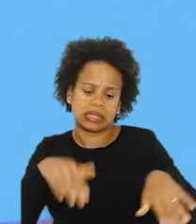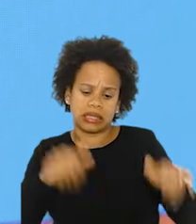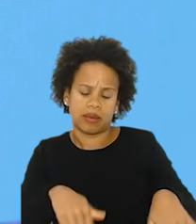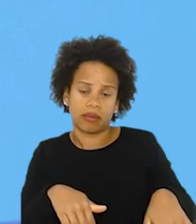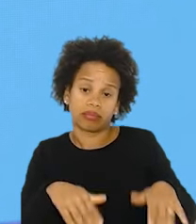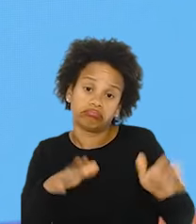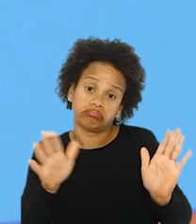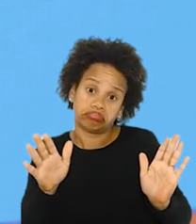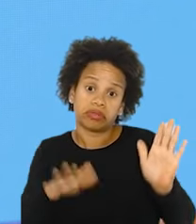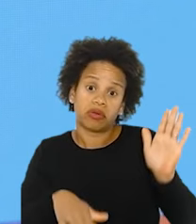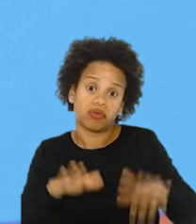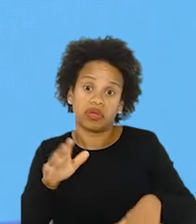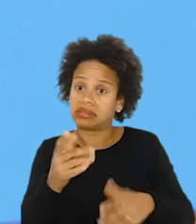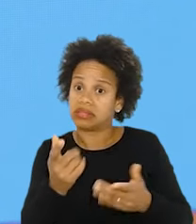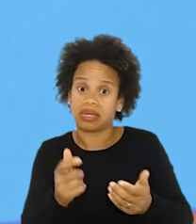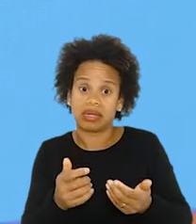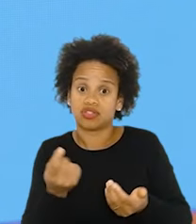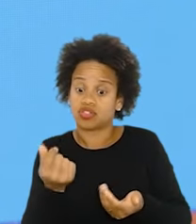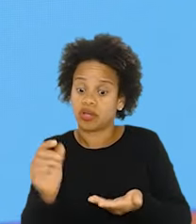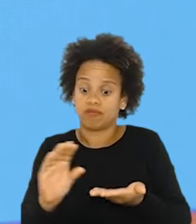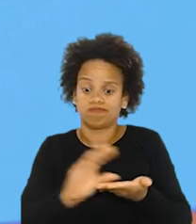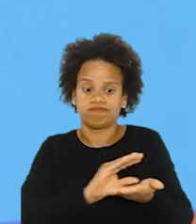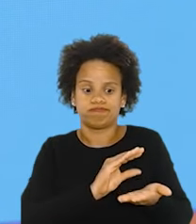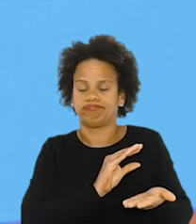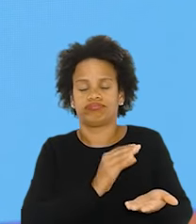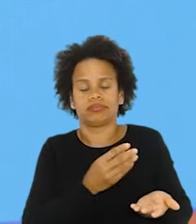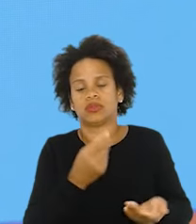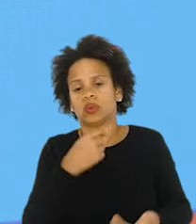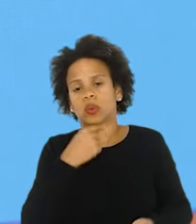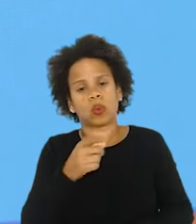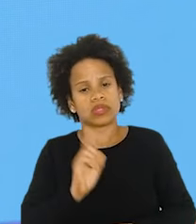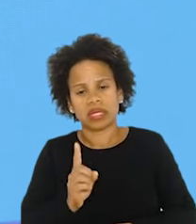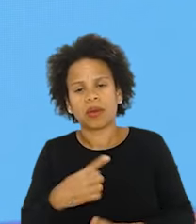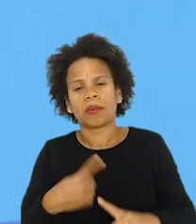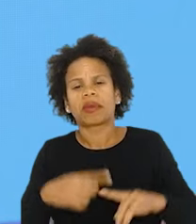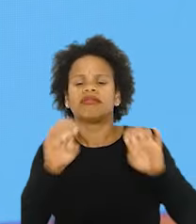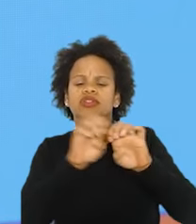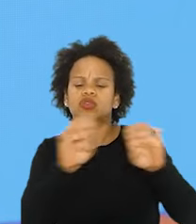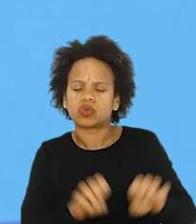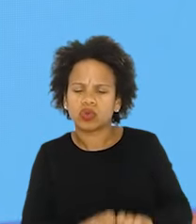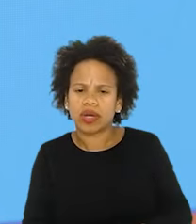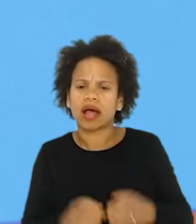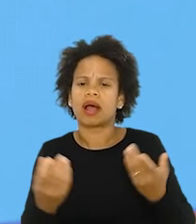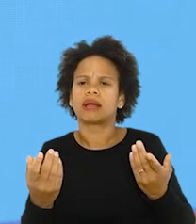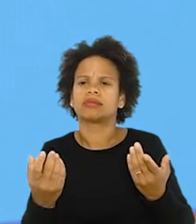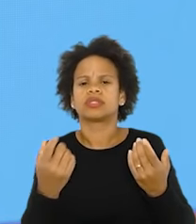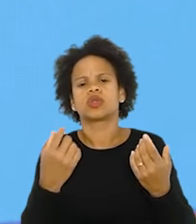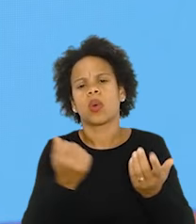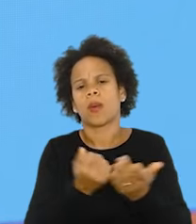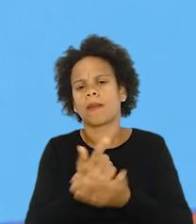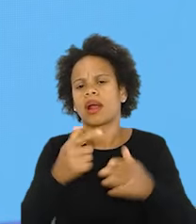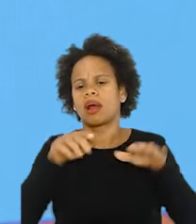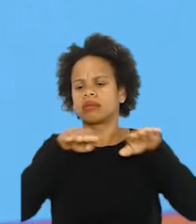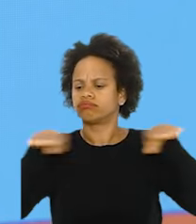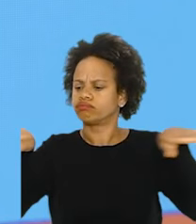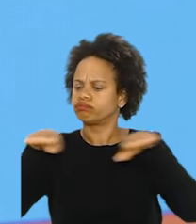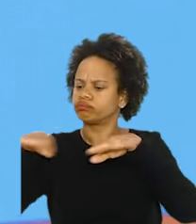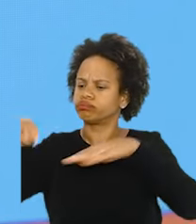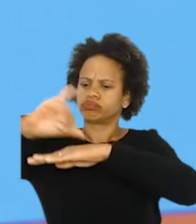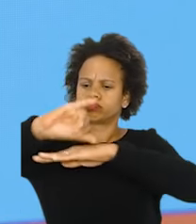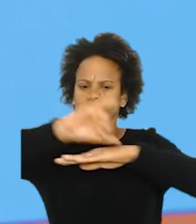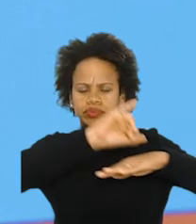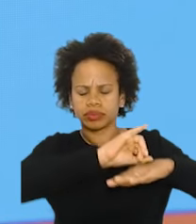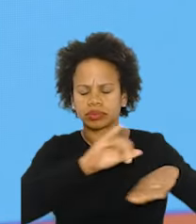provável que ela não faturou nada ainda por qu em 2023 né porque ela tem que estruturar todo o mercado tem que colocar as gôndulas o caixa um